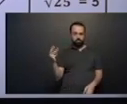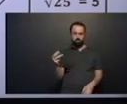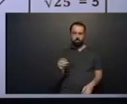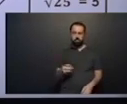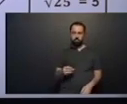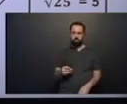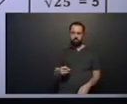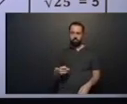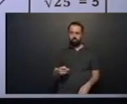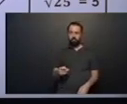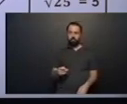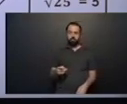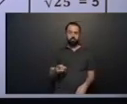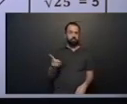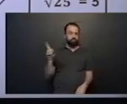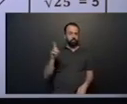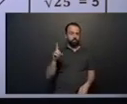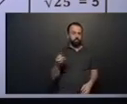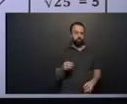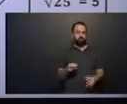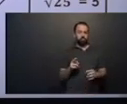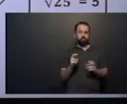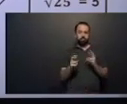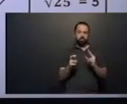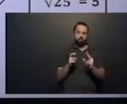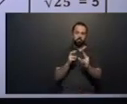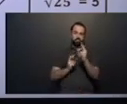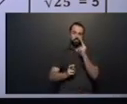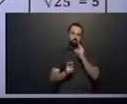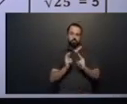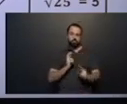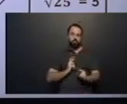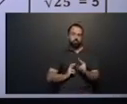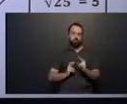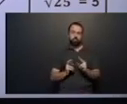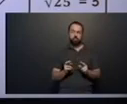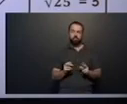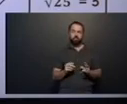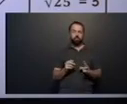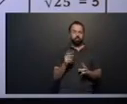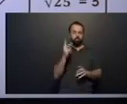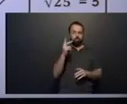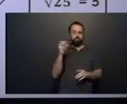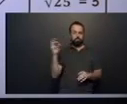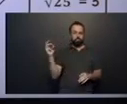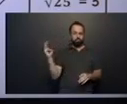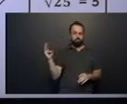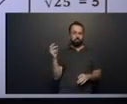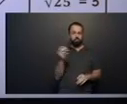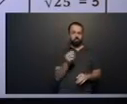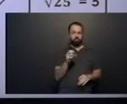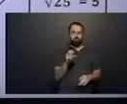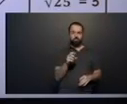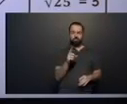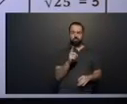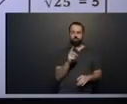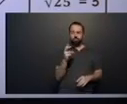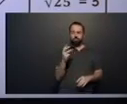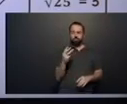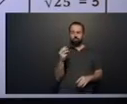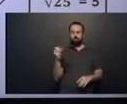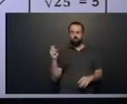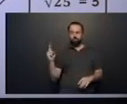Nessa questão da prova SAEB, tinha essas alternativas. É um número entre 2 e 3, 13 e 15, 3